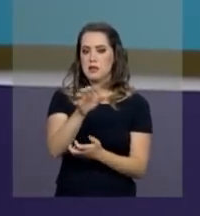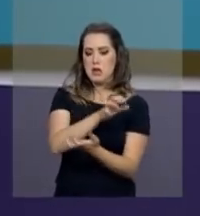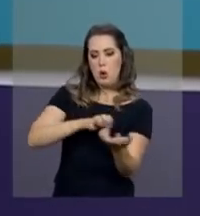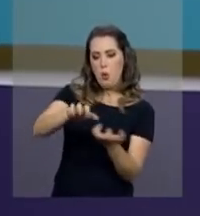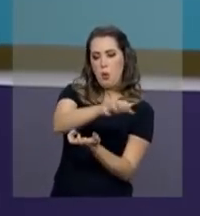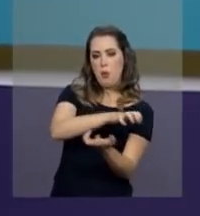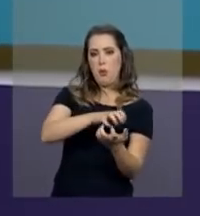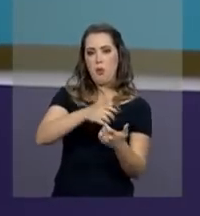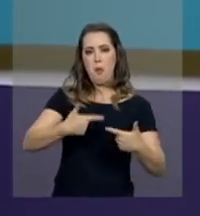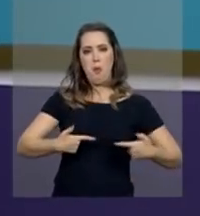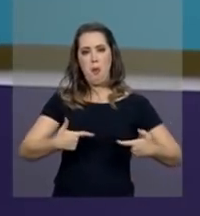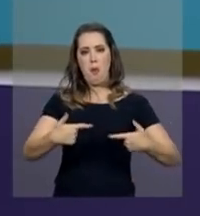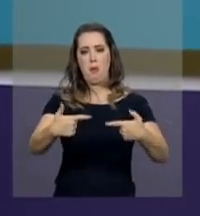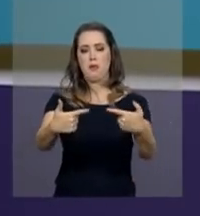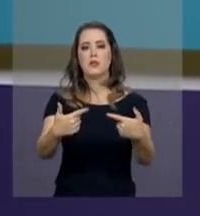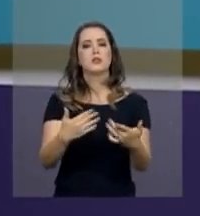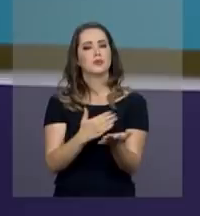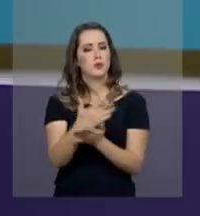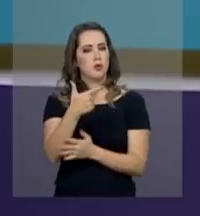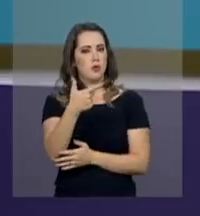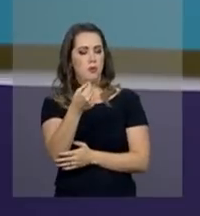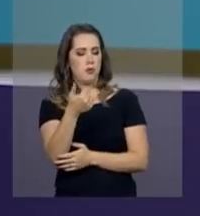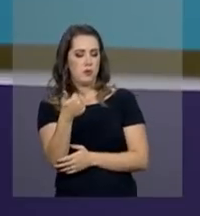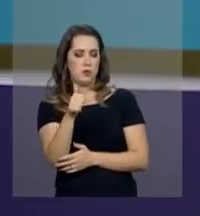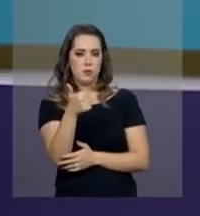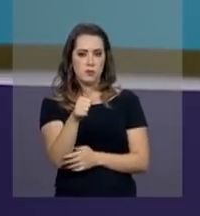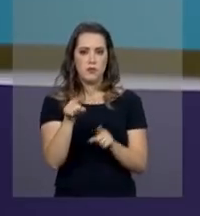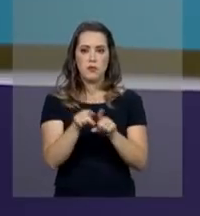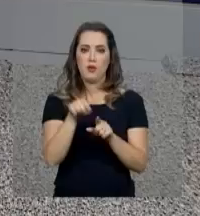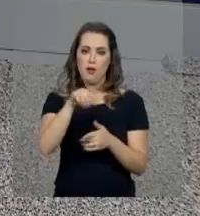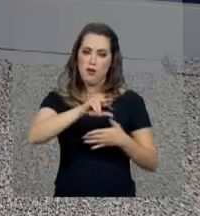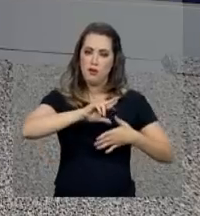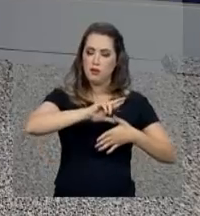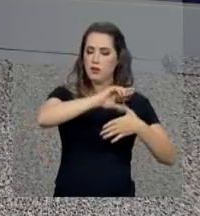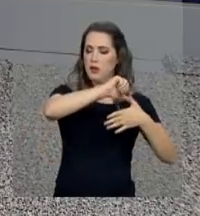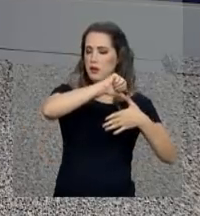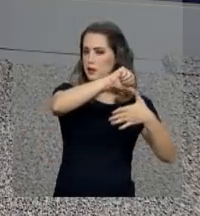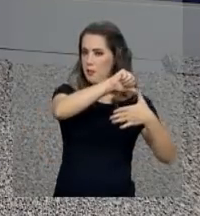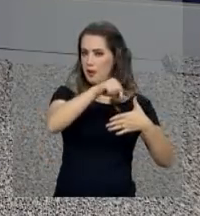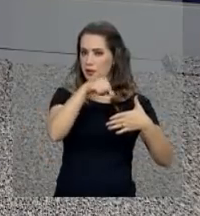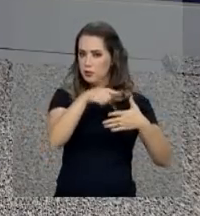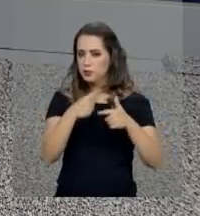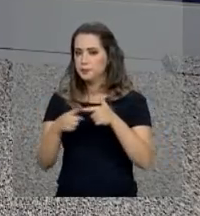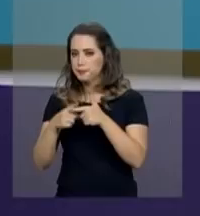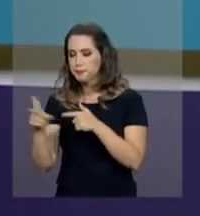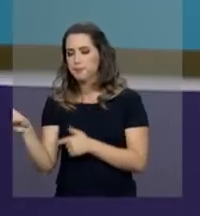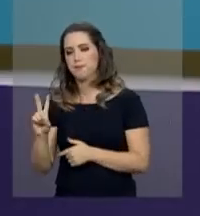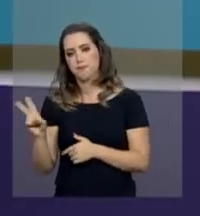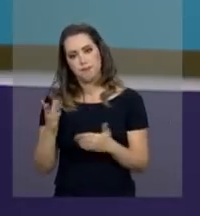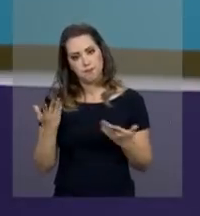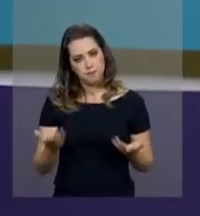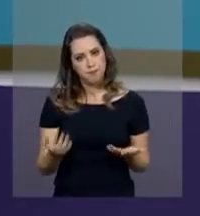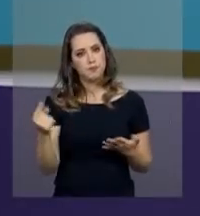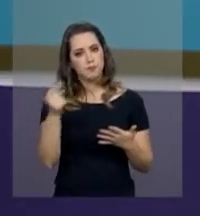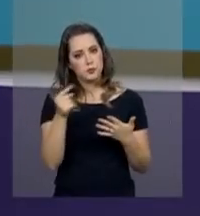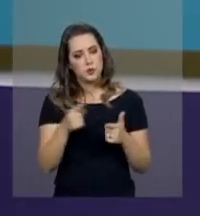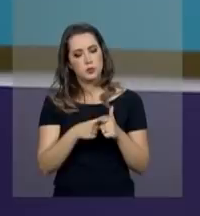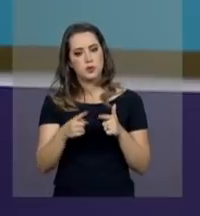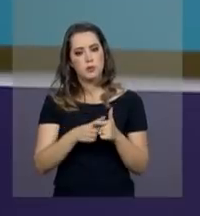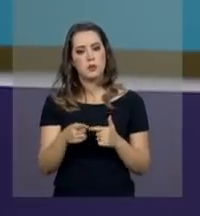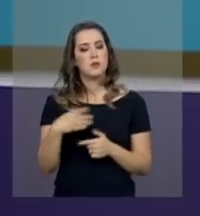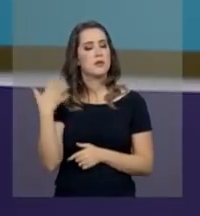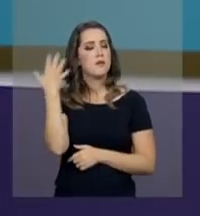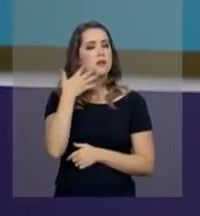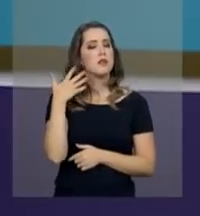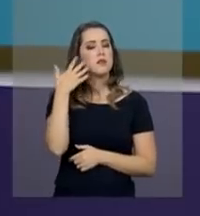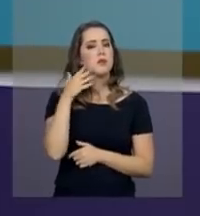América do Sul, esses problemas relativos ao governo venezuelano. E quem vai comentar um pouco com a gente sobre essas